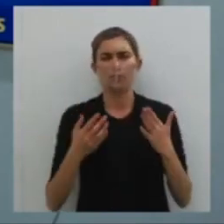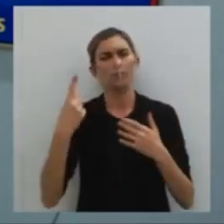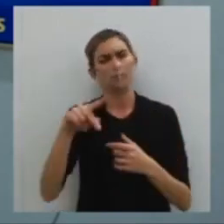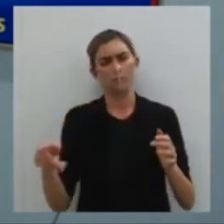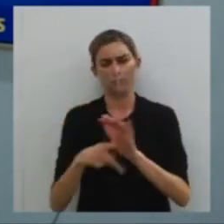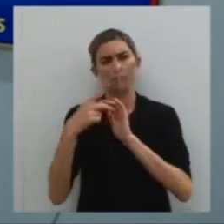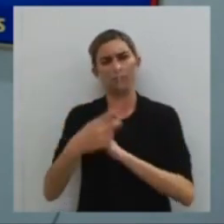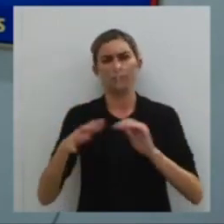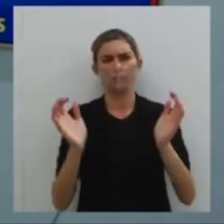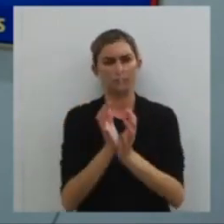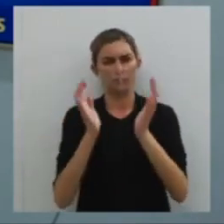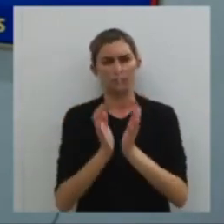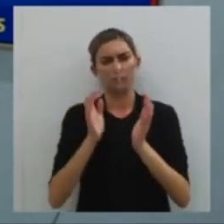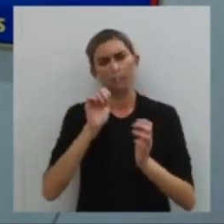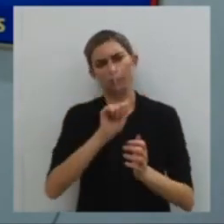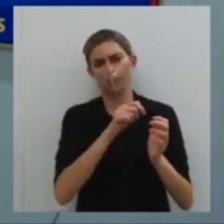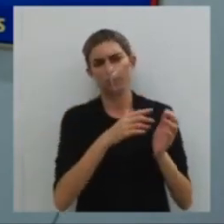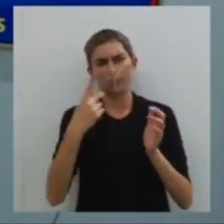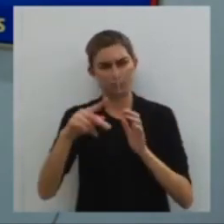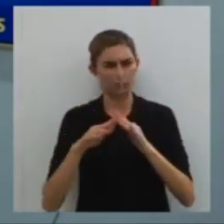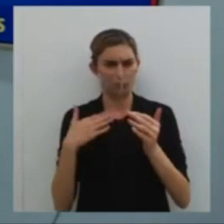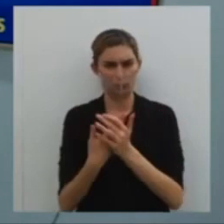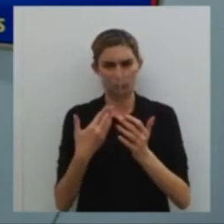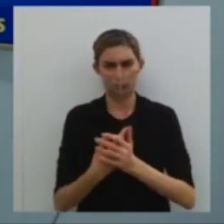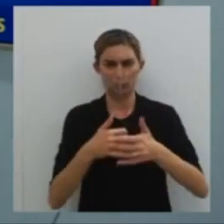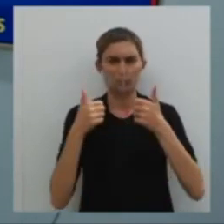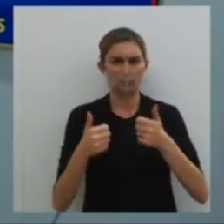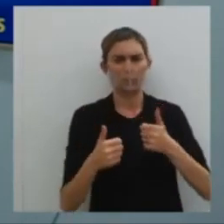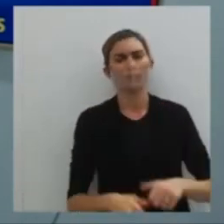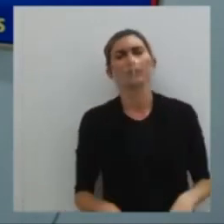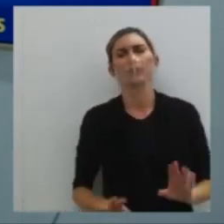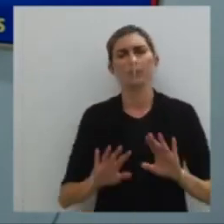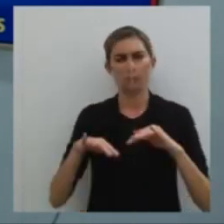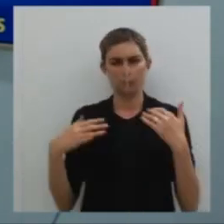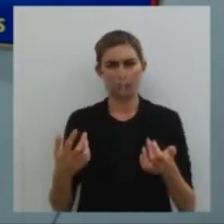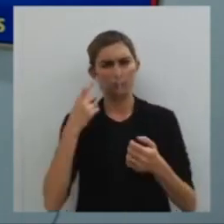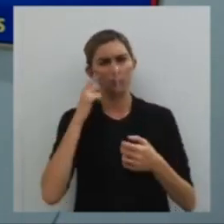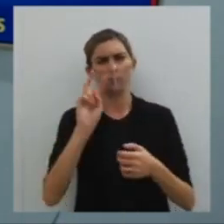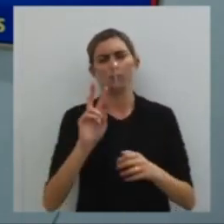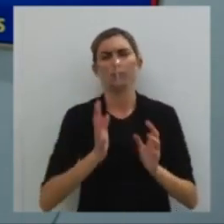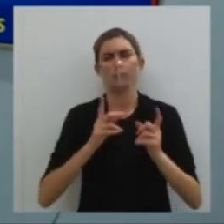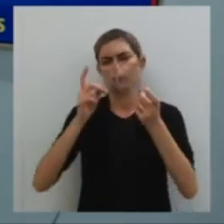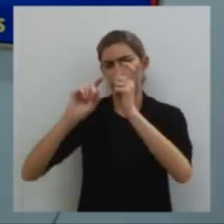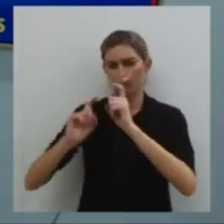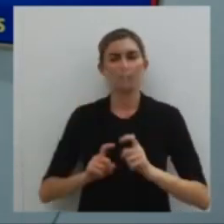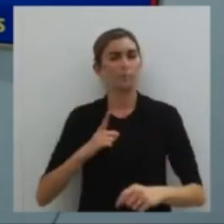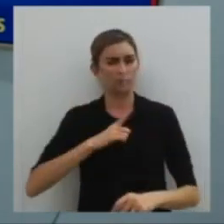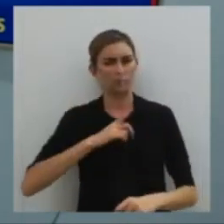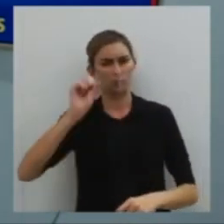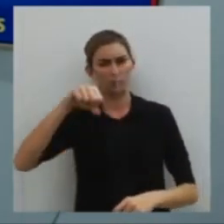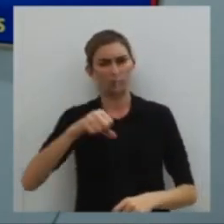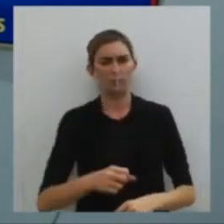faz parte da primeira série A dessa escola, beleza, galera? Então, deixa eu ver se tem mais aqui alguém interagindo. Tem sim.